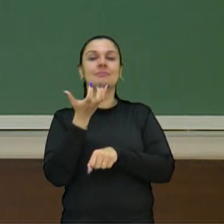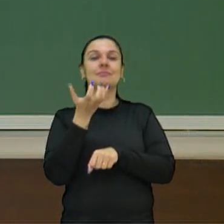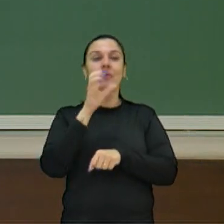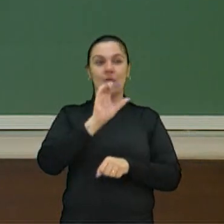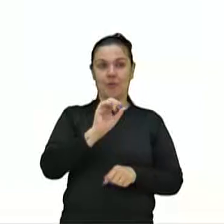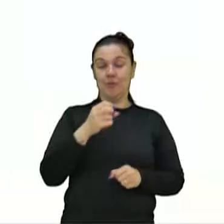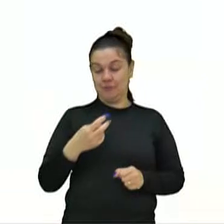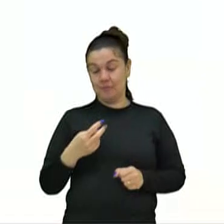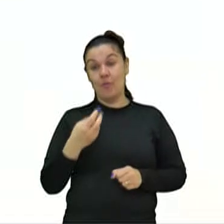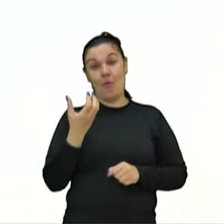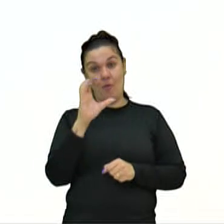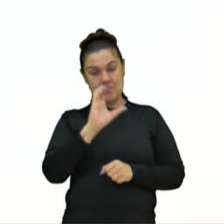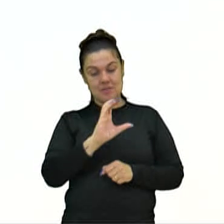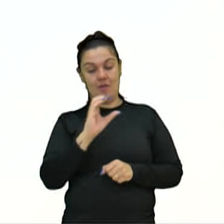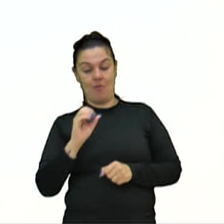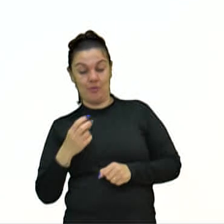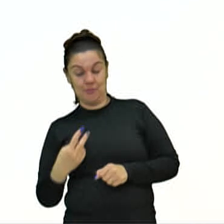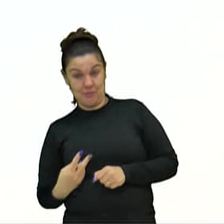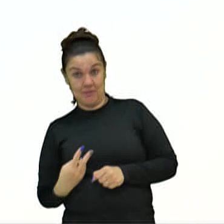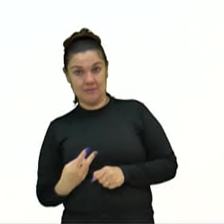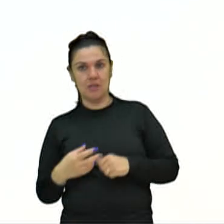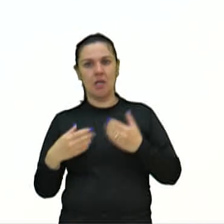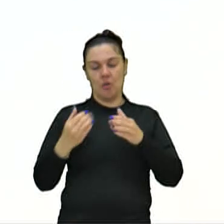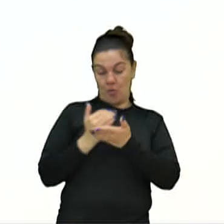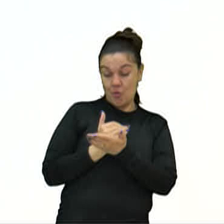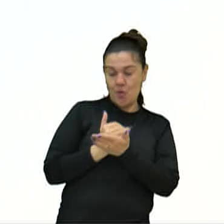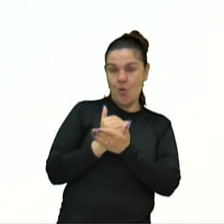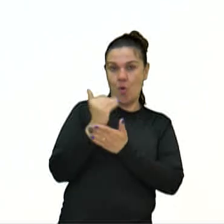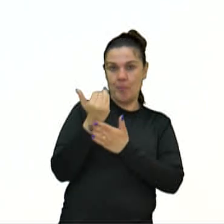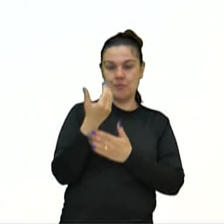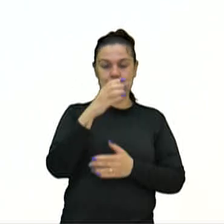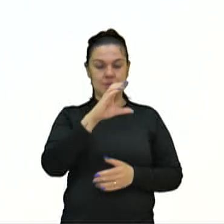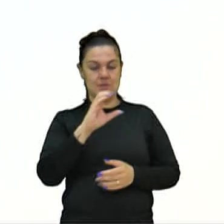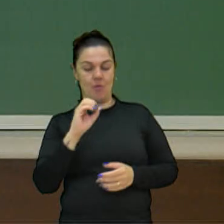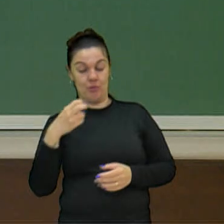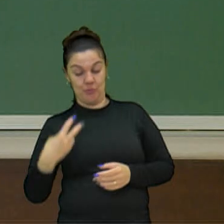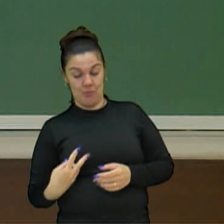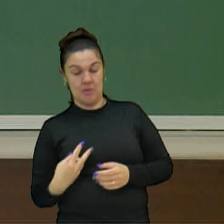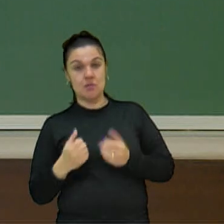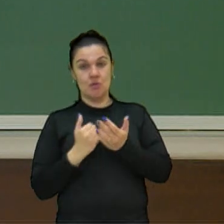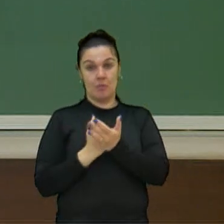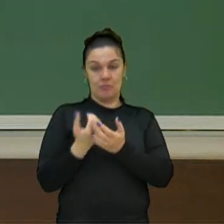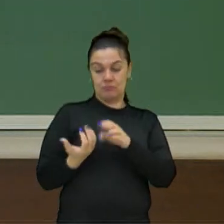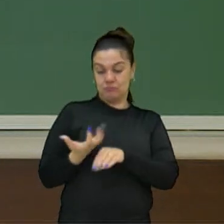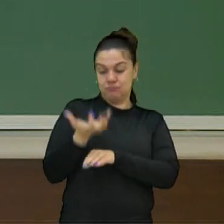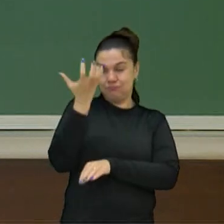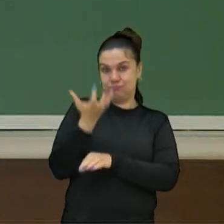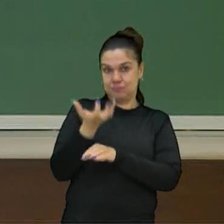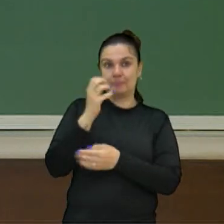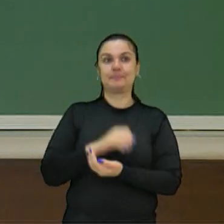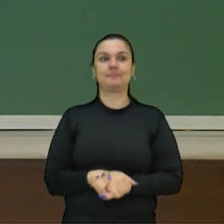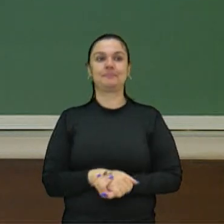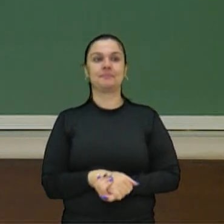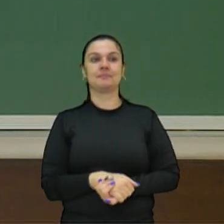gás carbônico. Então, a partir da fermentação, começou a jogar gás carbônico na atmosfera, tá bom?